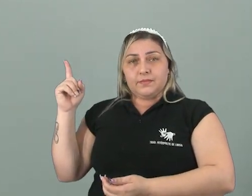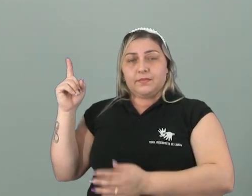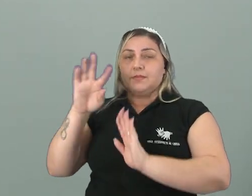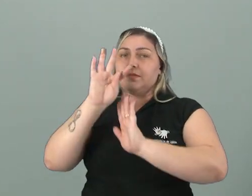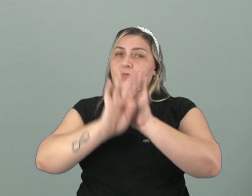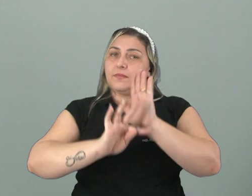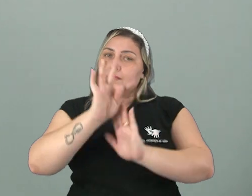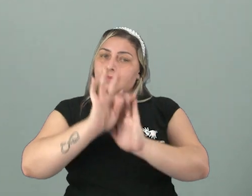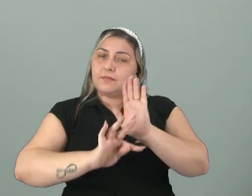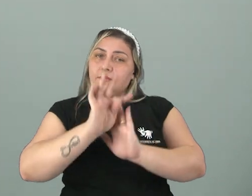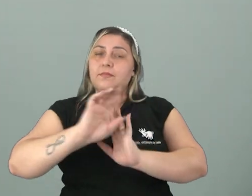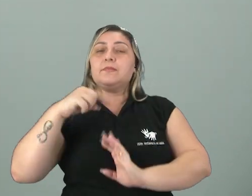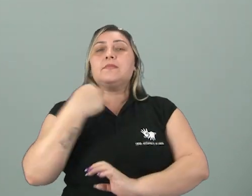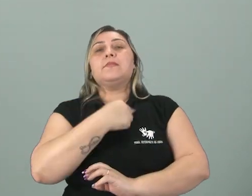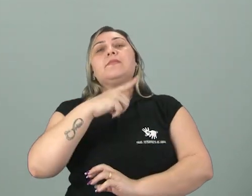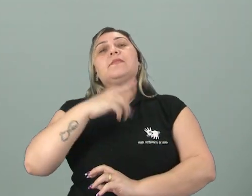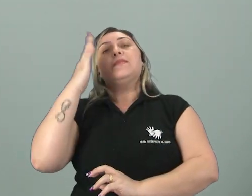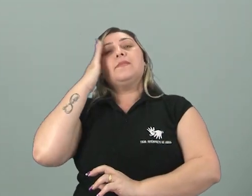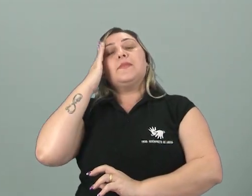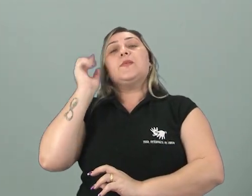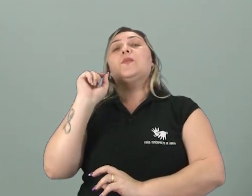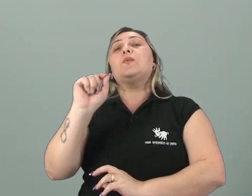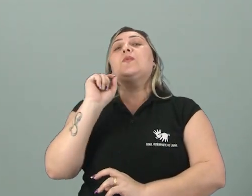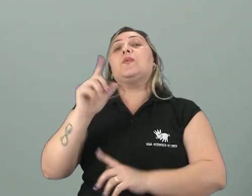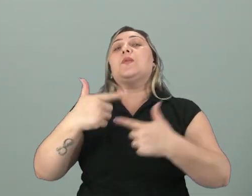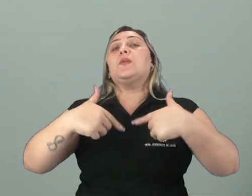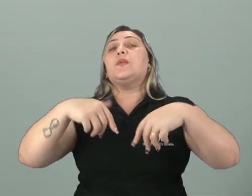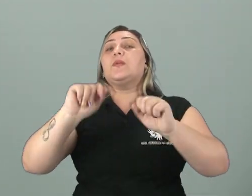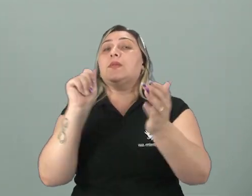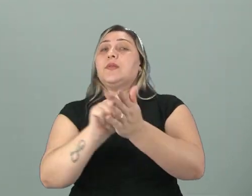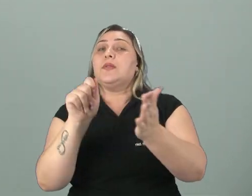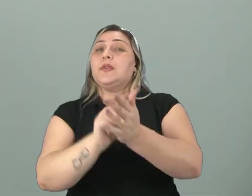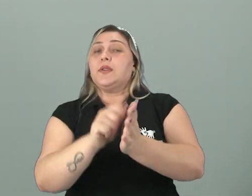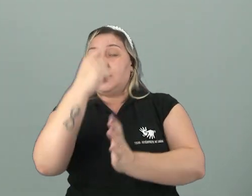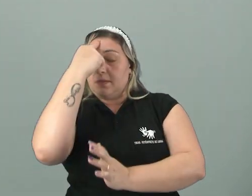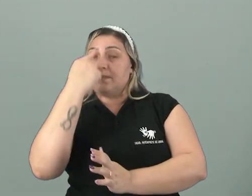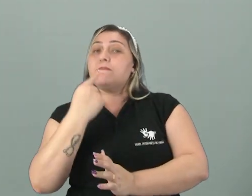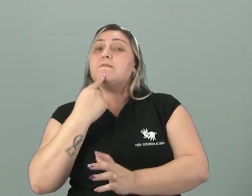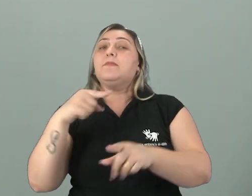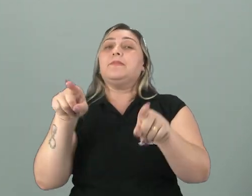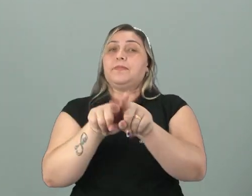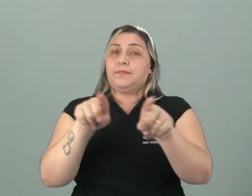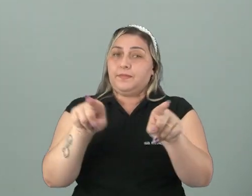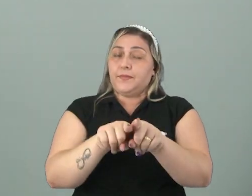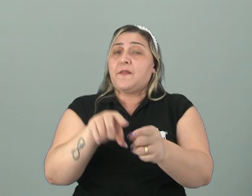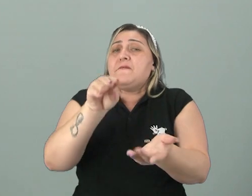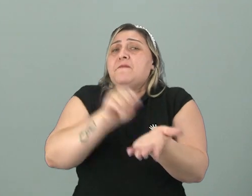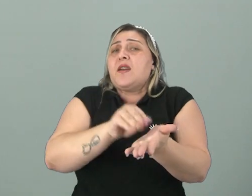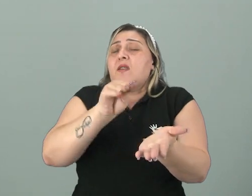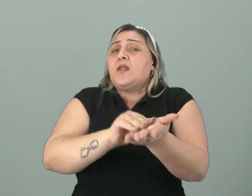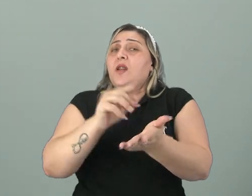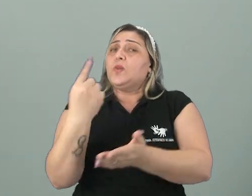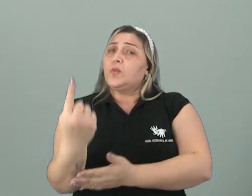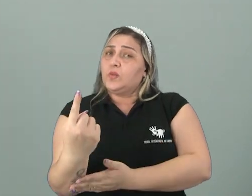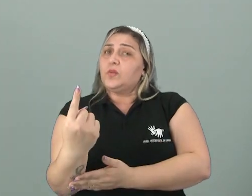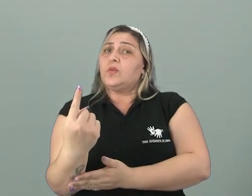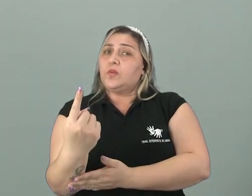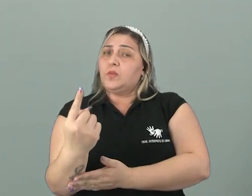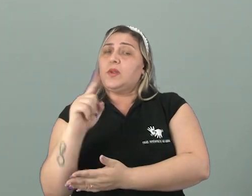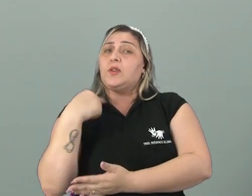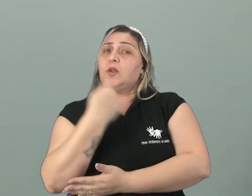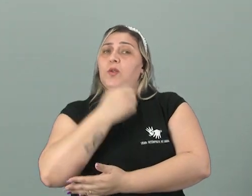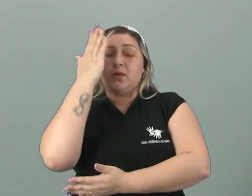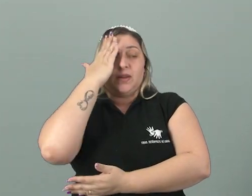neste texto, nós temos que entender com a linguagem verbal e a não verbal. Faltando uma dessas, nós